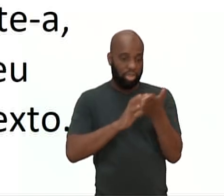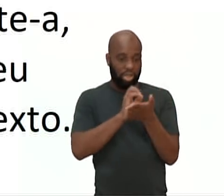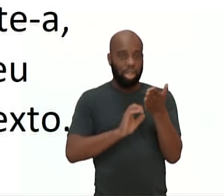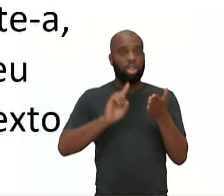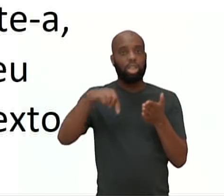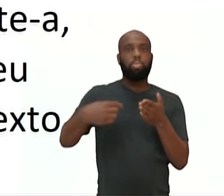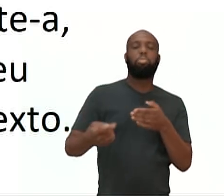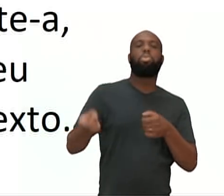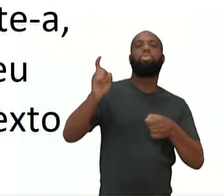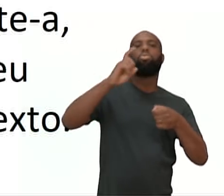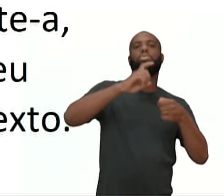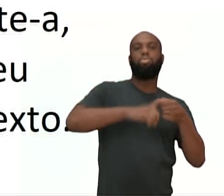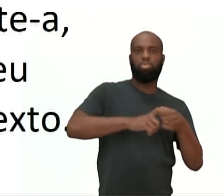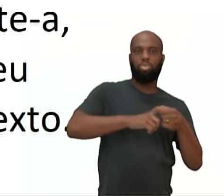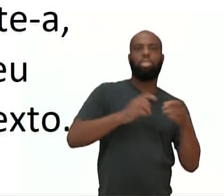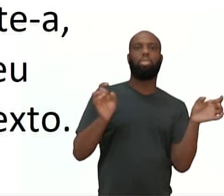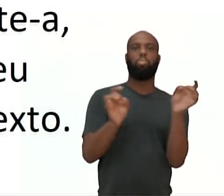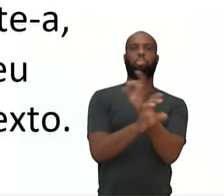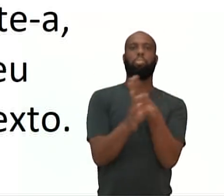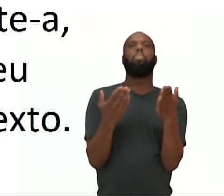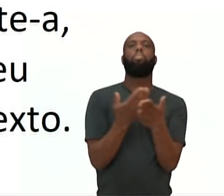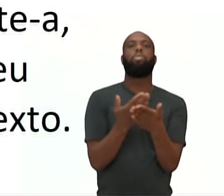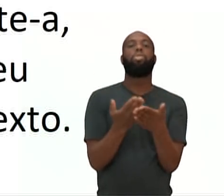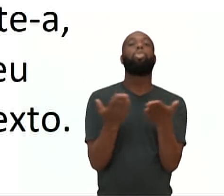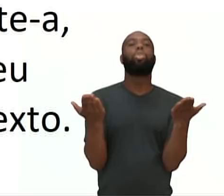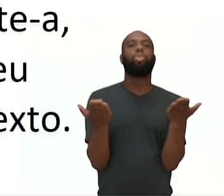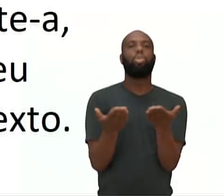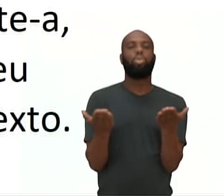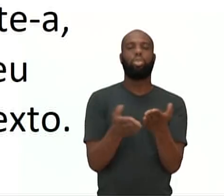volta para encerrar nossa aula de hoje.